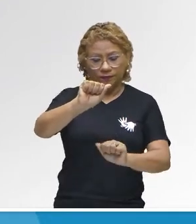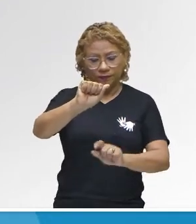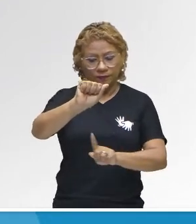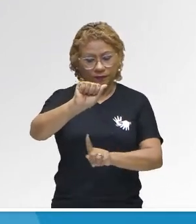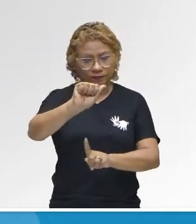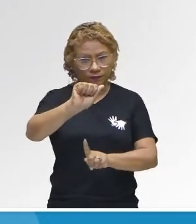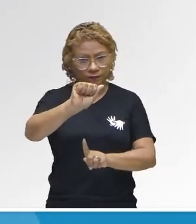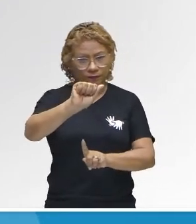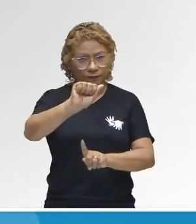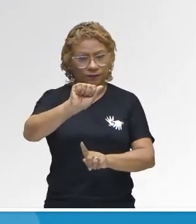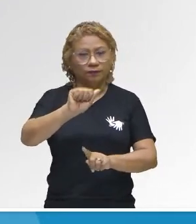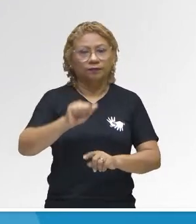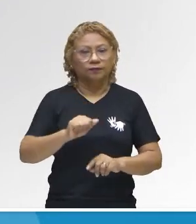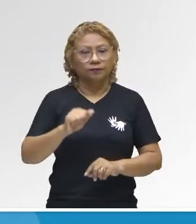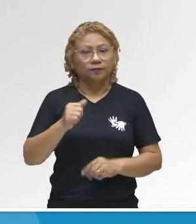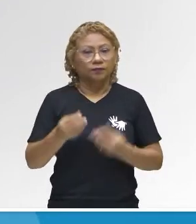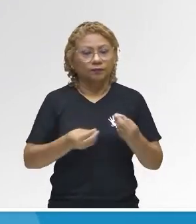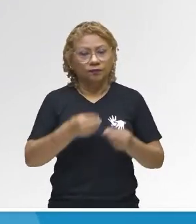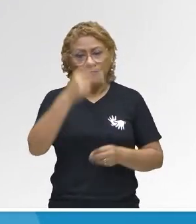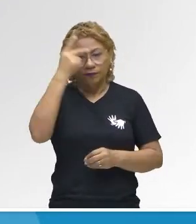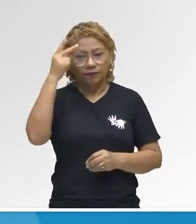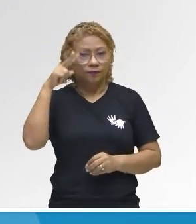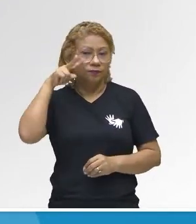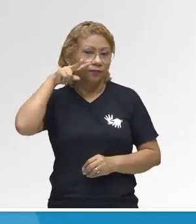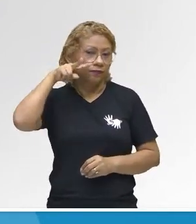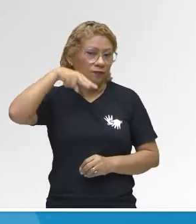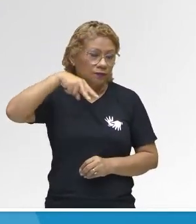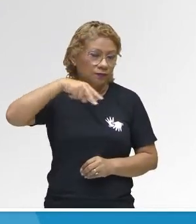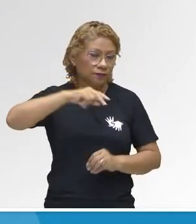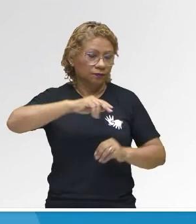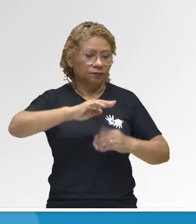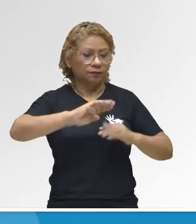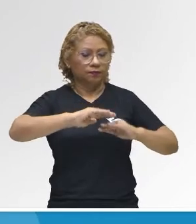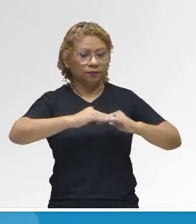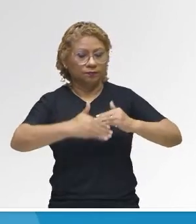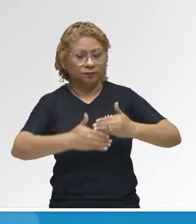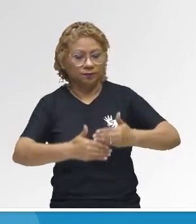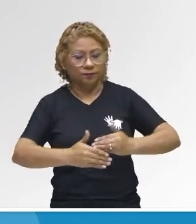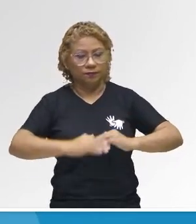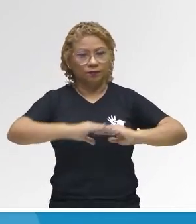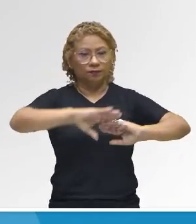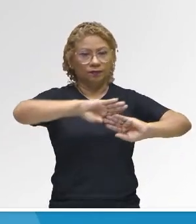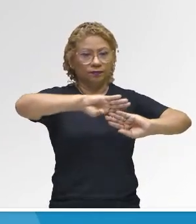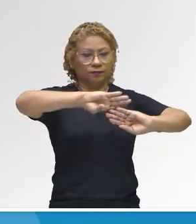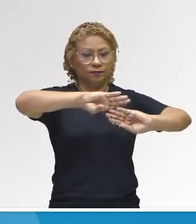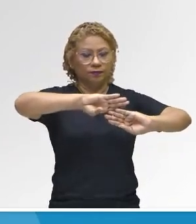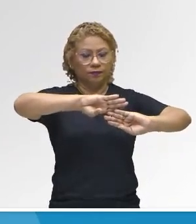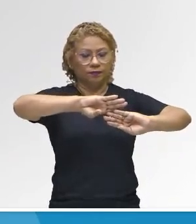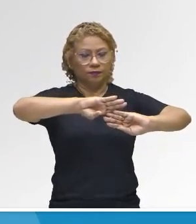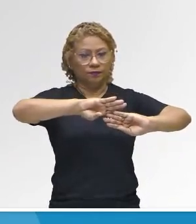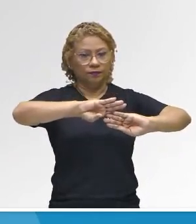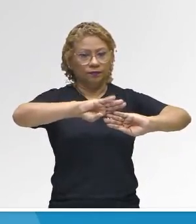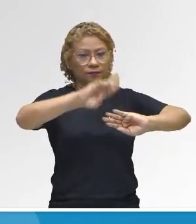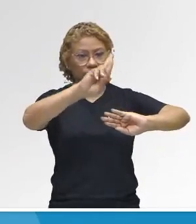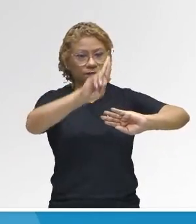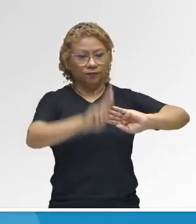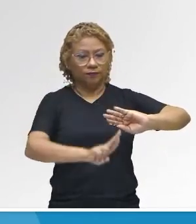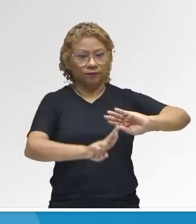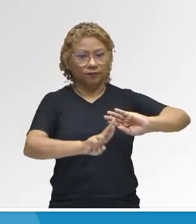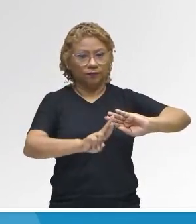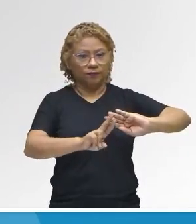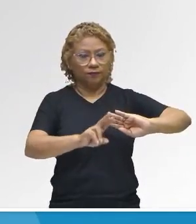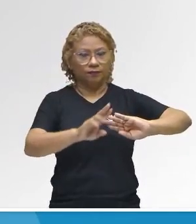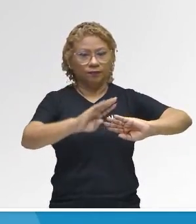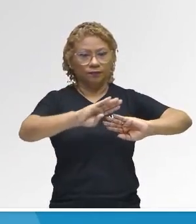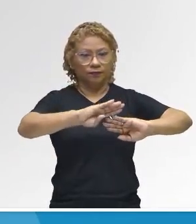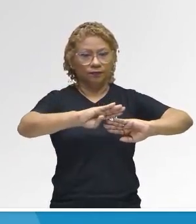do ponto de vista que eu estou olhando. Se eu olhar nessa perspectiva, eu vou ver uma reta, não é? Eu vou ver uma reta.